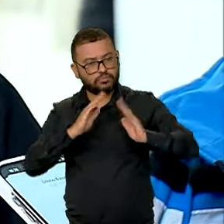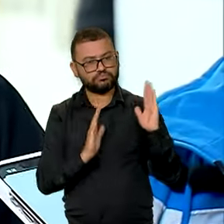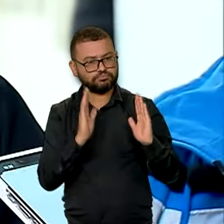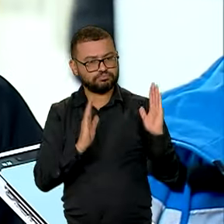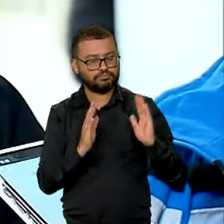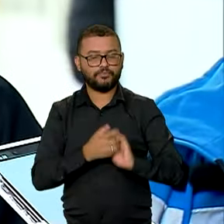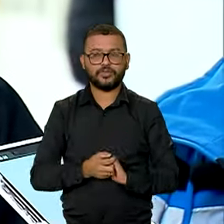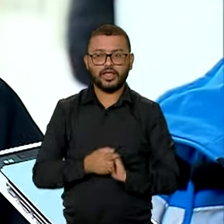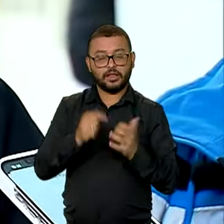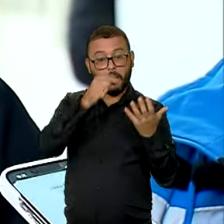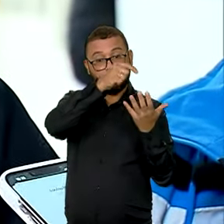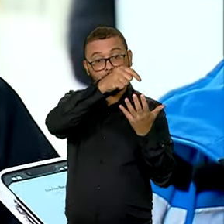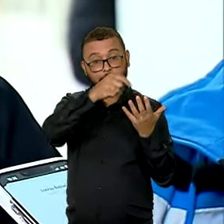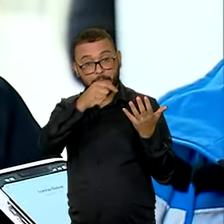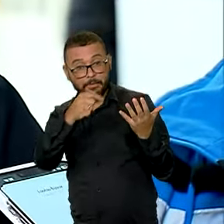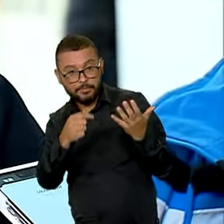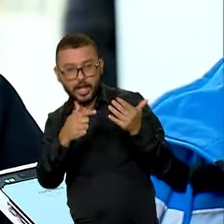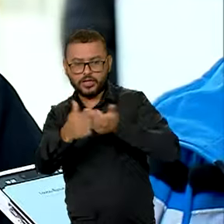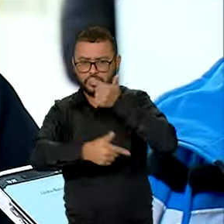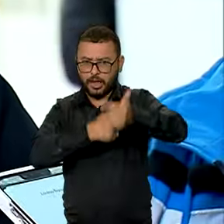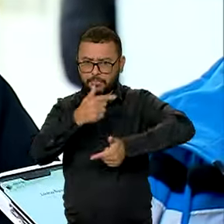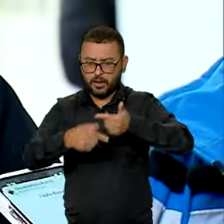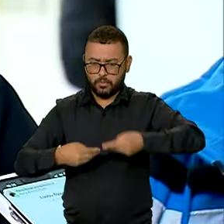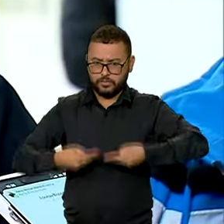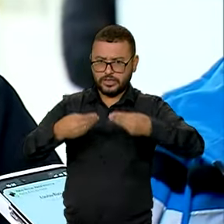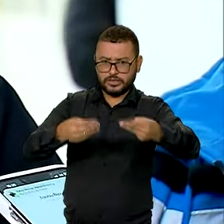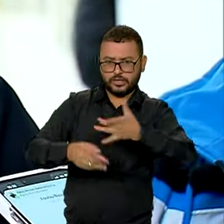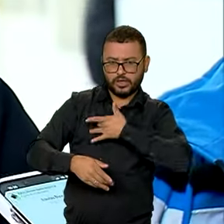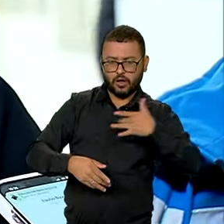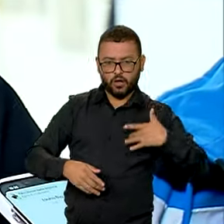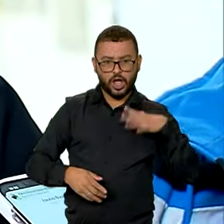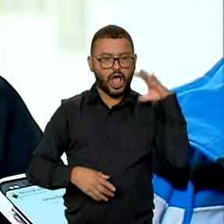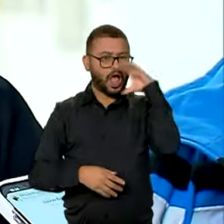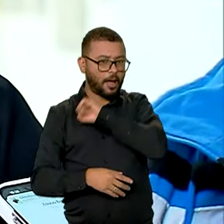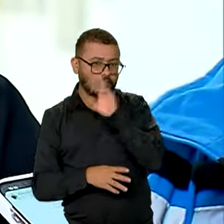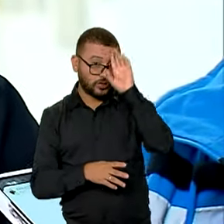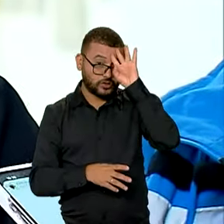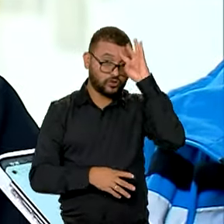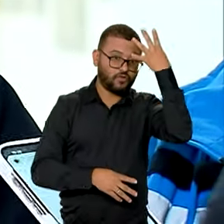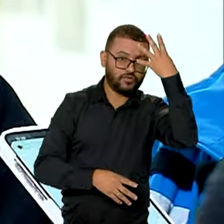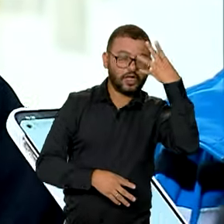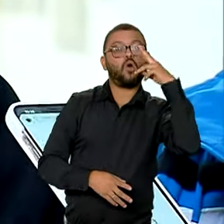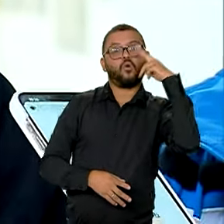um conjunto de ações no Ministério da Saúde de pronta resposta. E há também